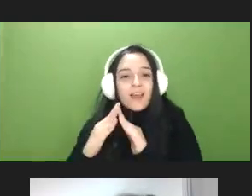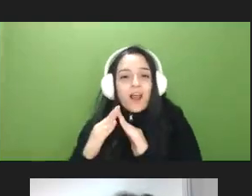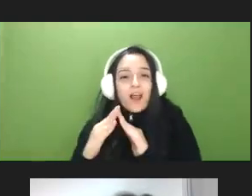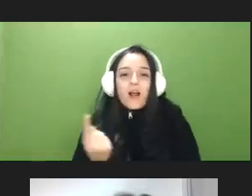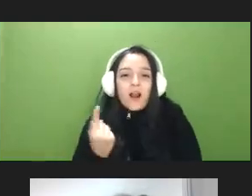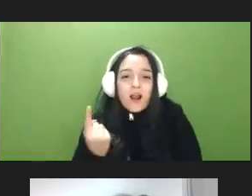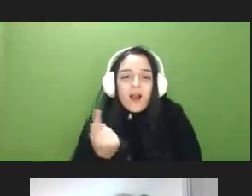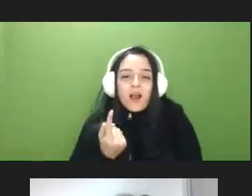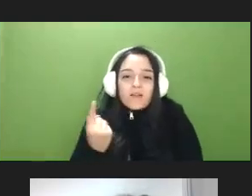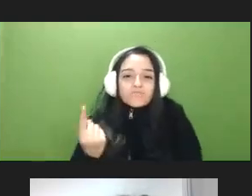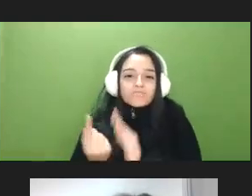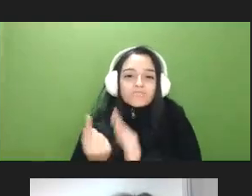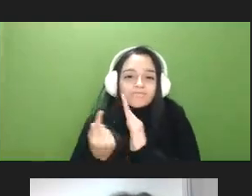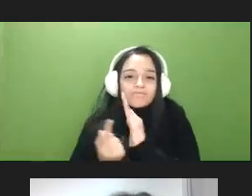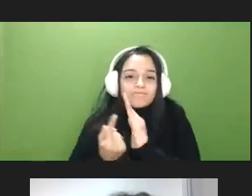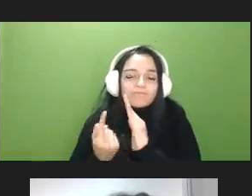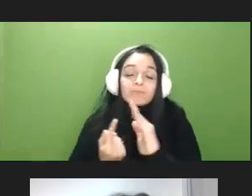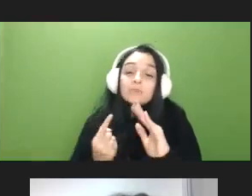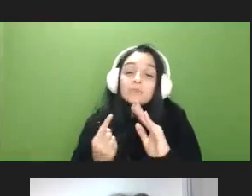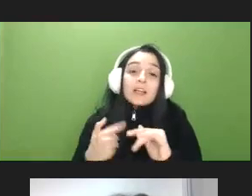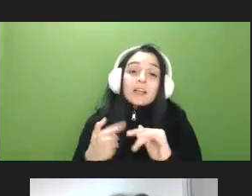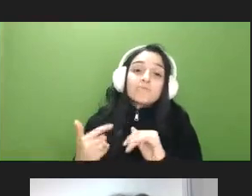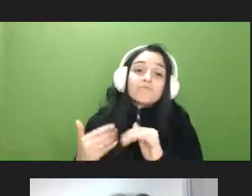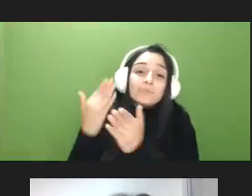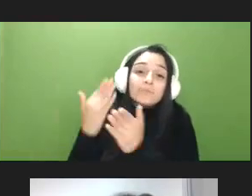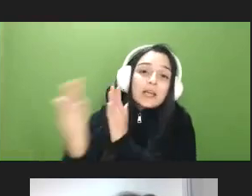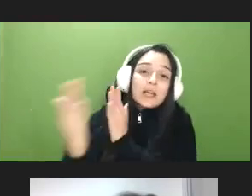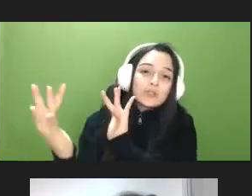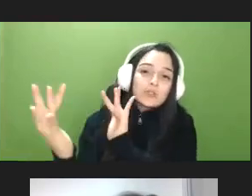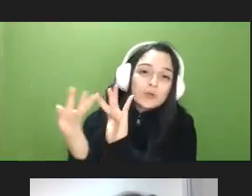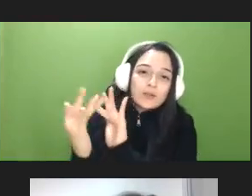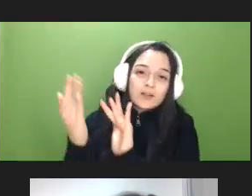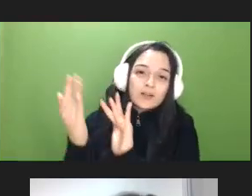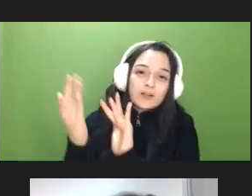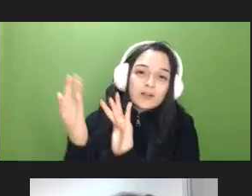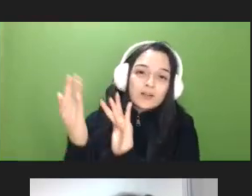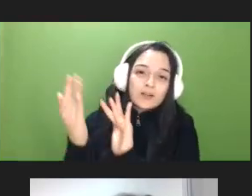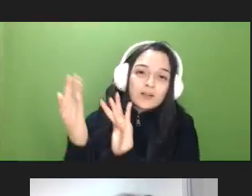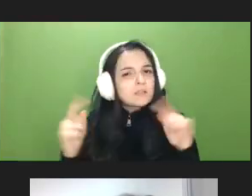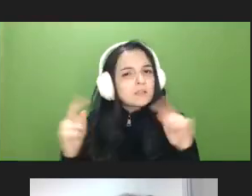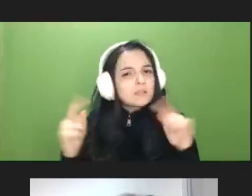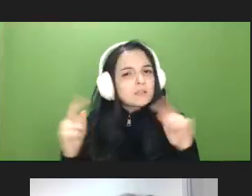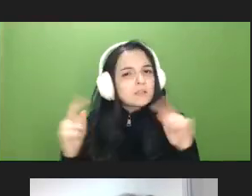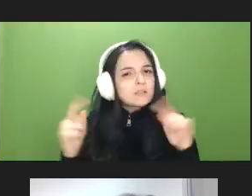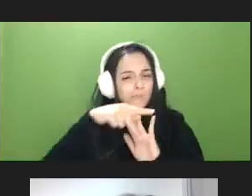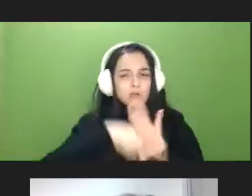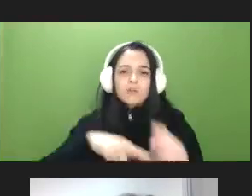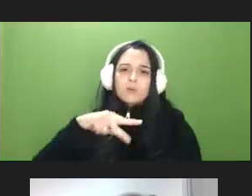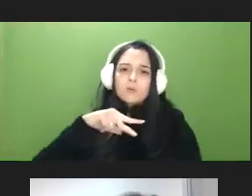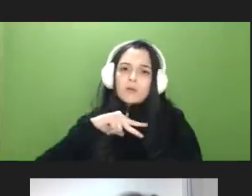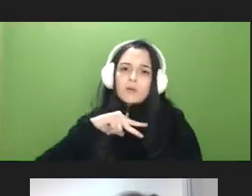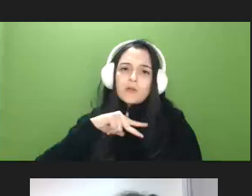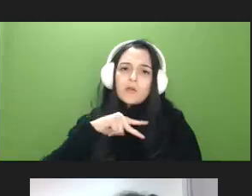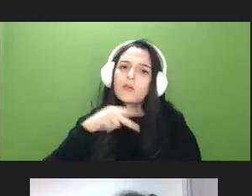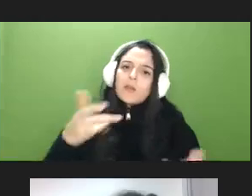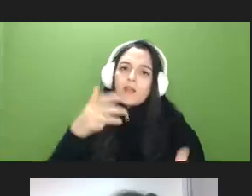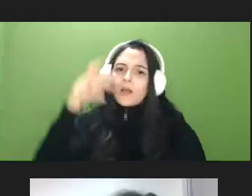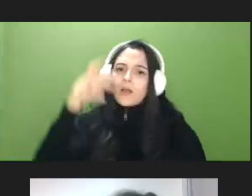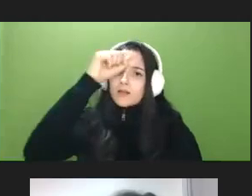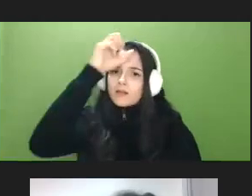perdi contato com esse colega, mas eu insisti nesse projeto aí de aprender Libras. Tendo como